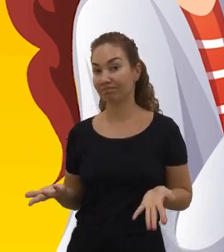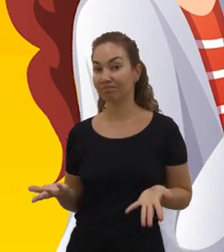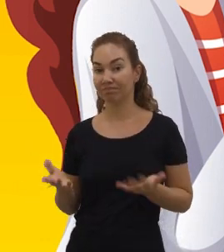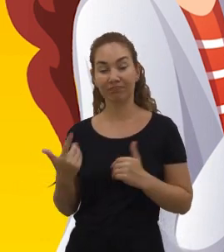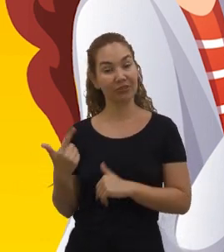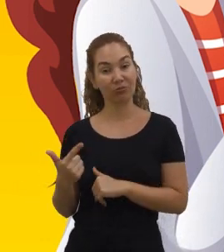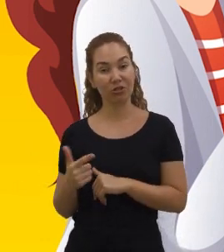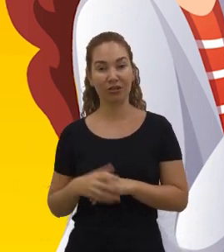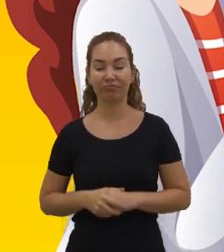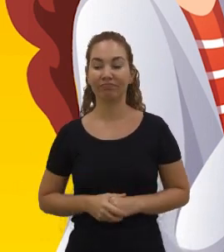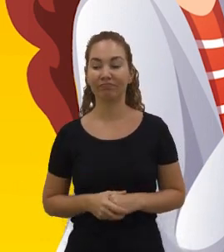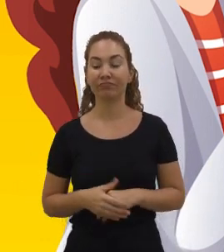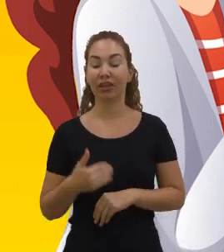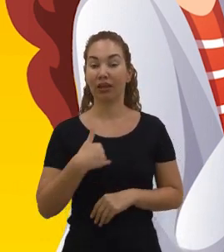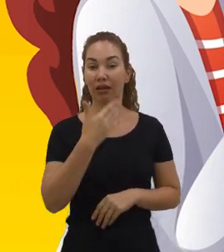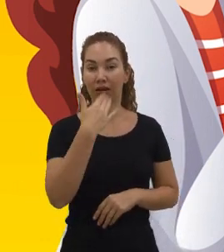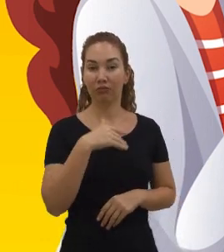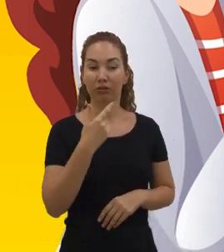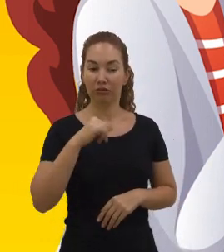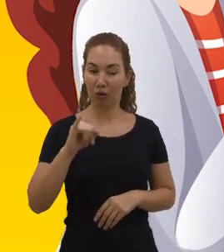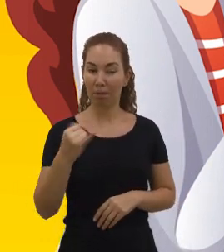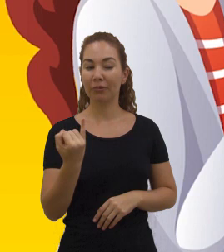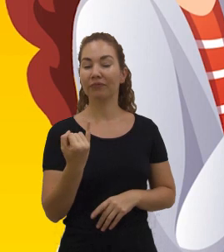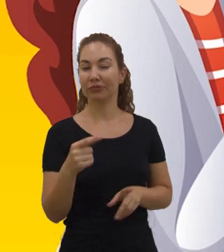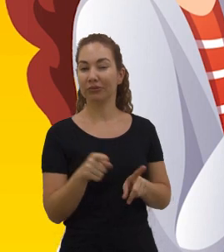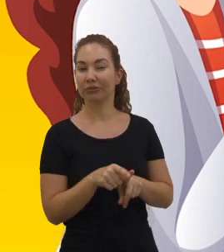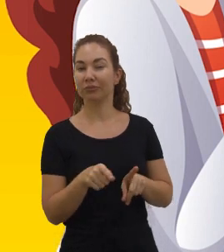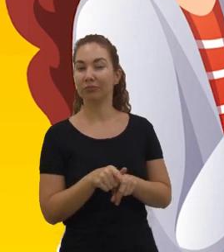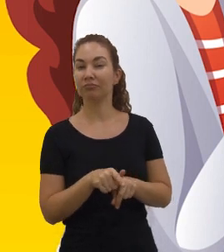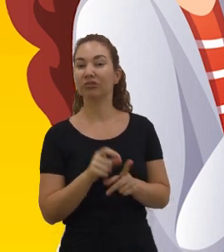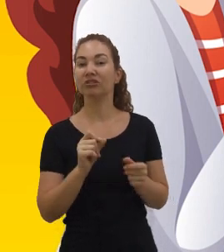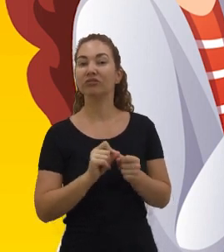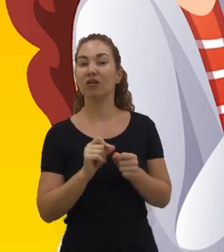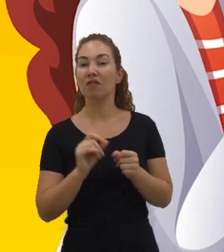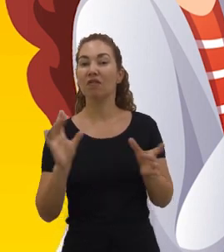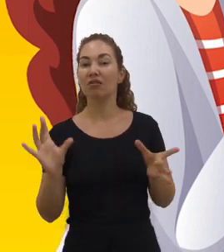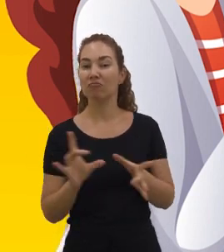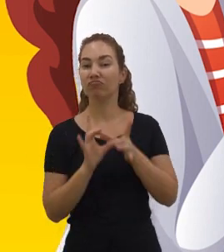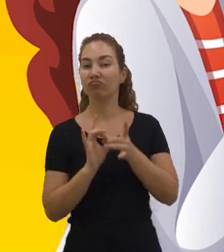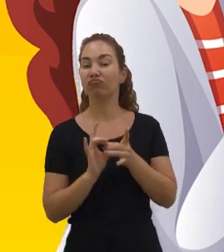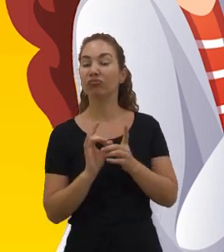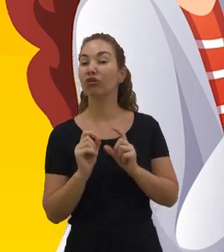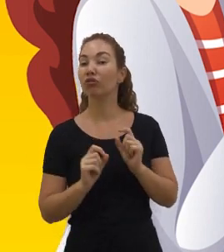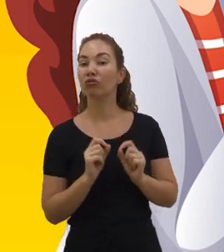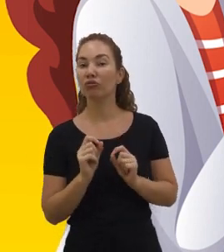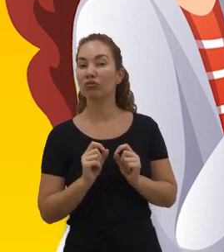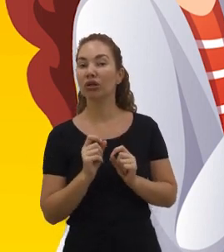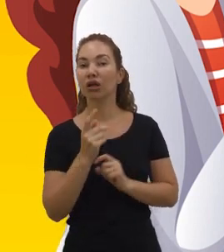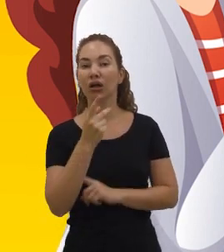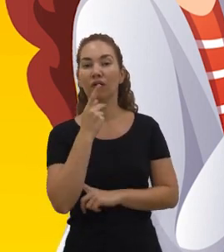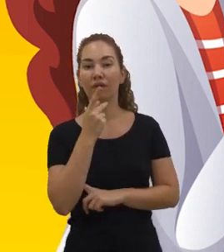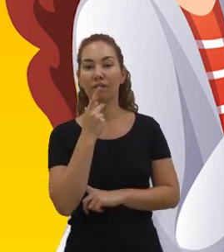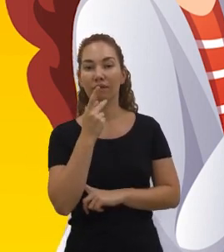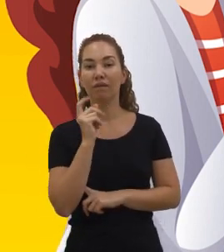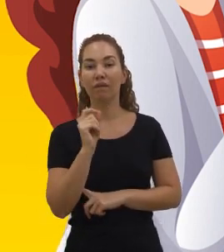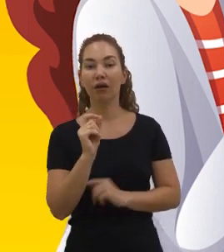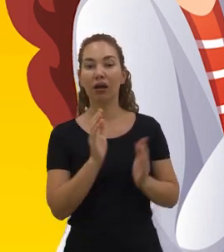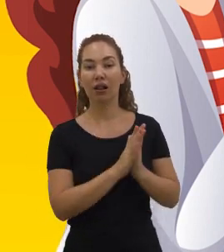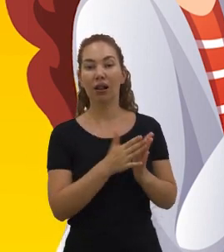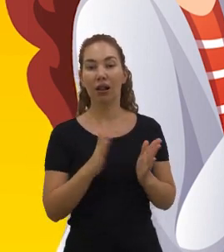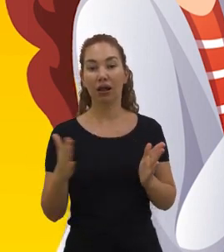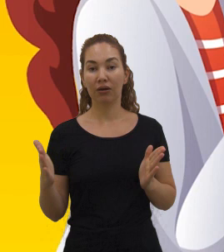né? E eu acho que a gente pode aproveitar e fazer um gancho, Rafa, para a gente falar sobre a